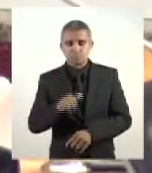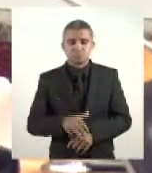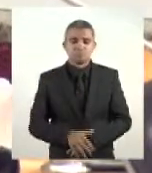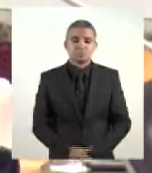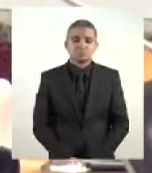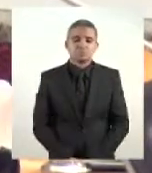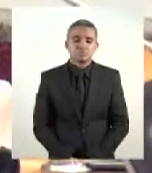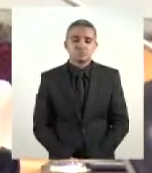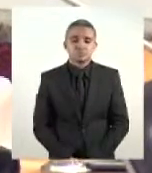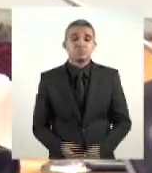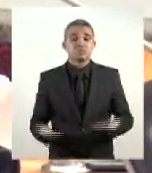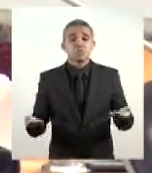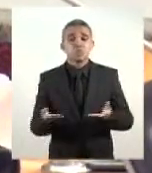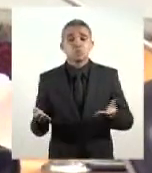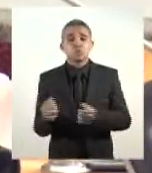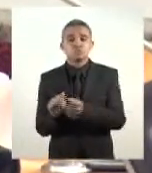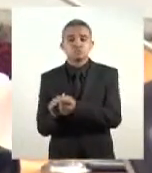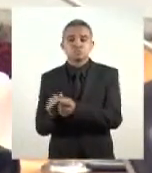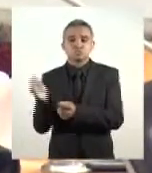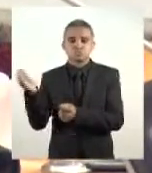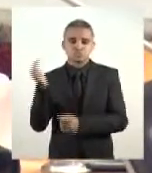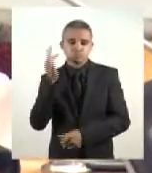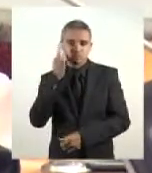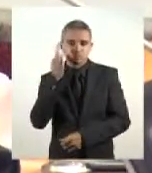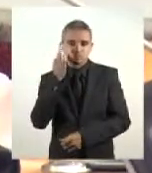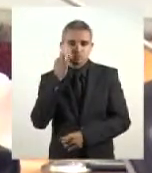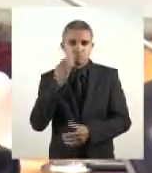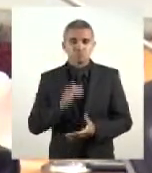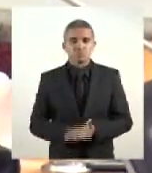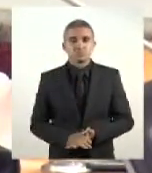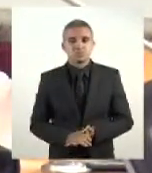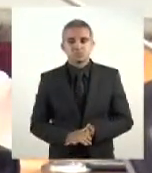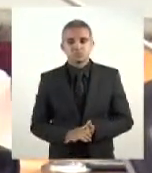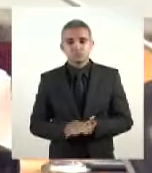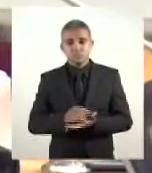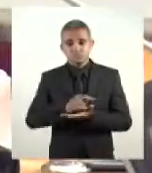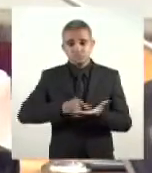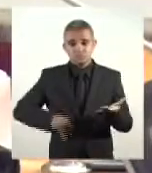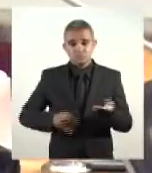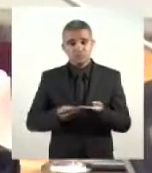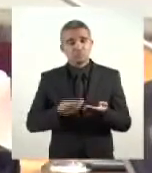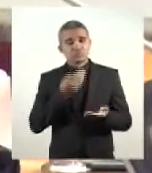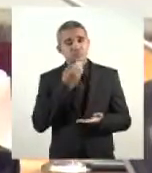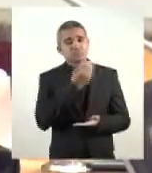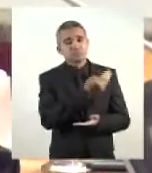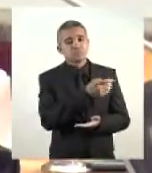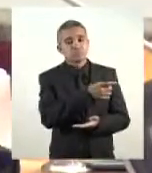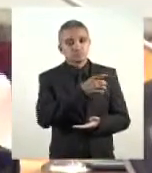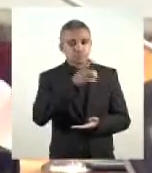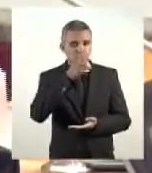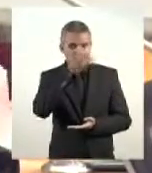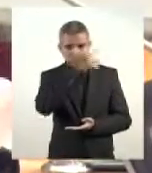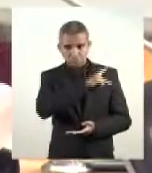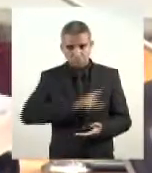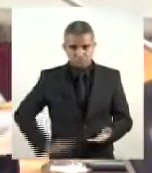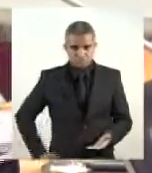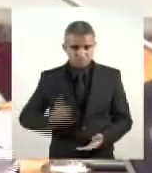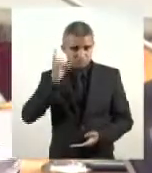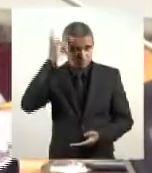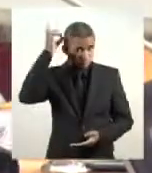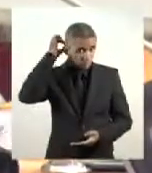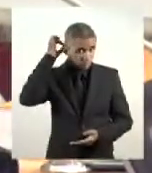Dino. Solicitação à senhora presidente da República, Dilma Rousseff, no sentido de efetivar medidas para